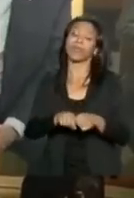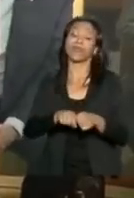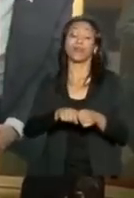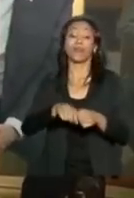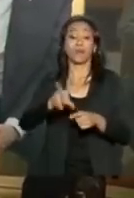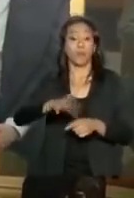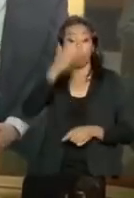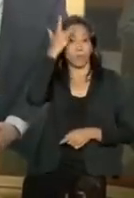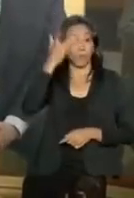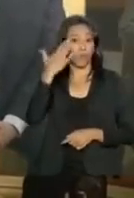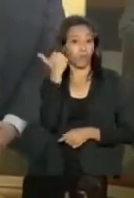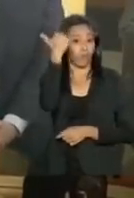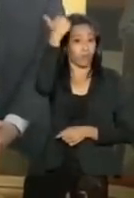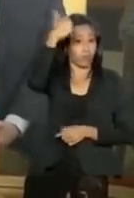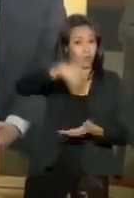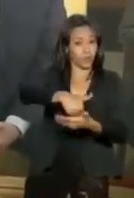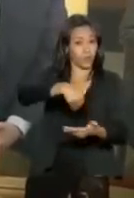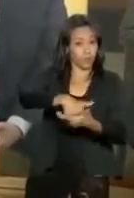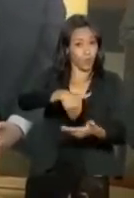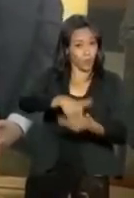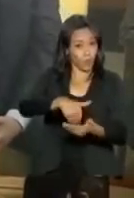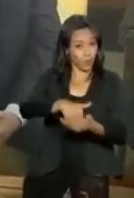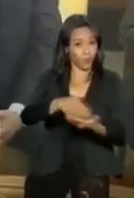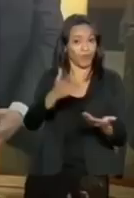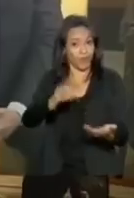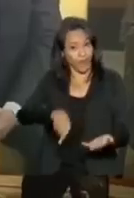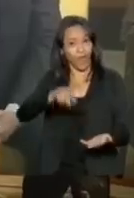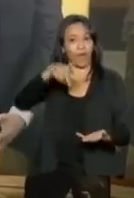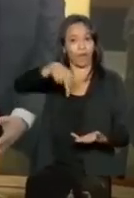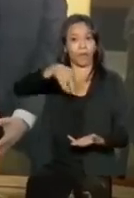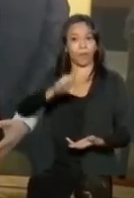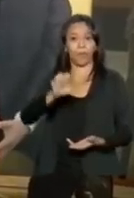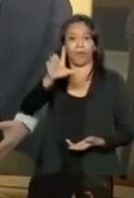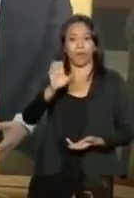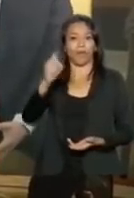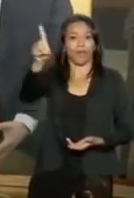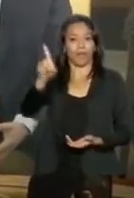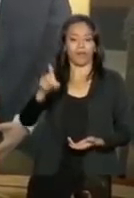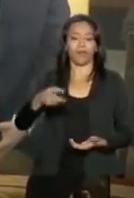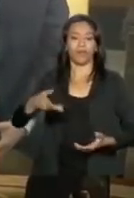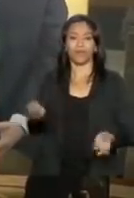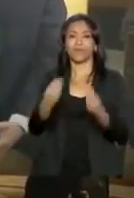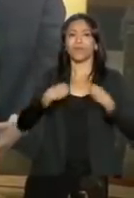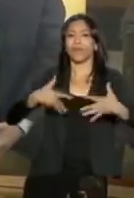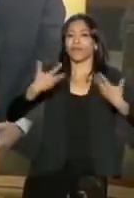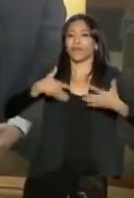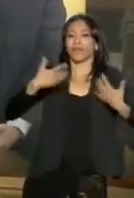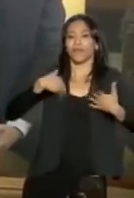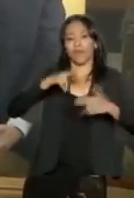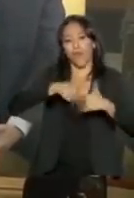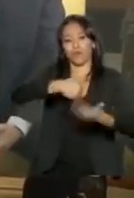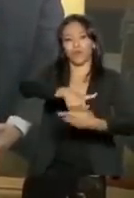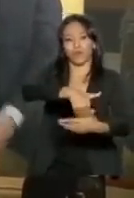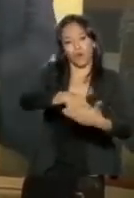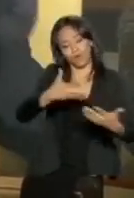Nascimento, que nos deu muita alegria no futebol. E é um prazer aqui entregar essa camisa aqui para